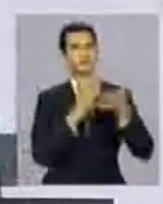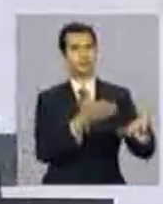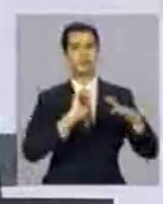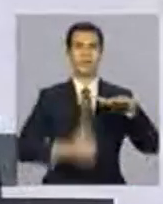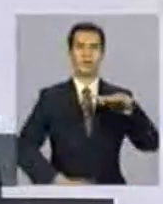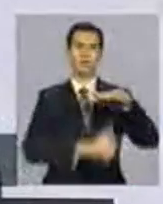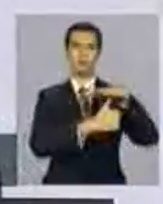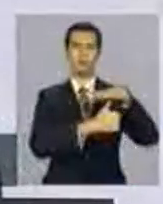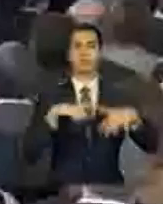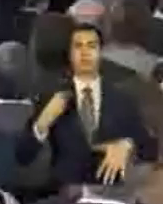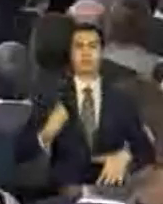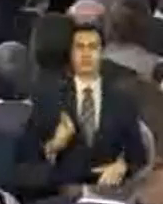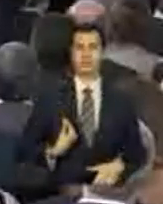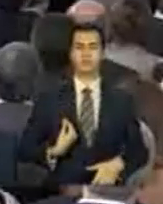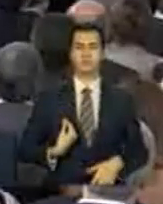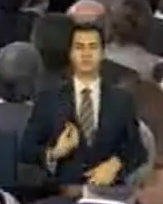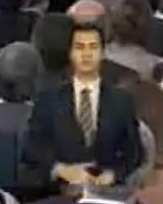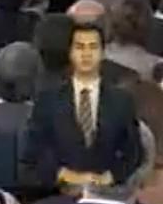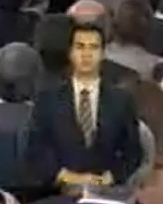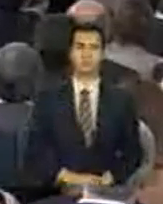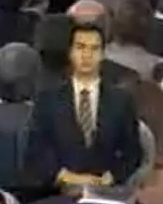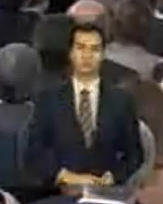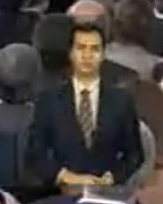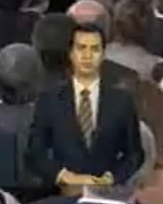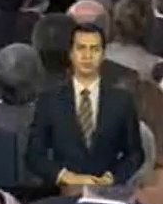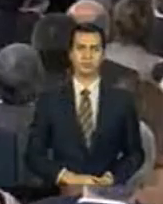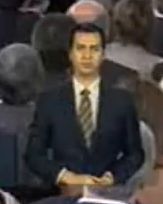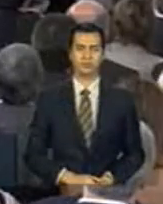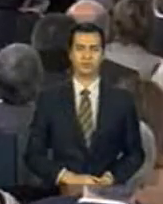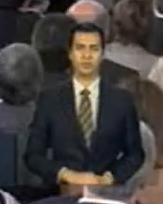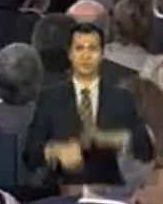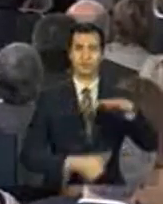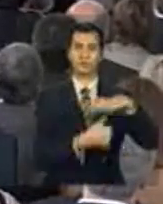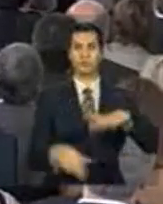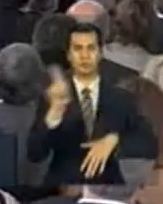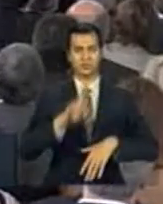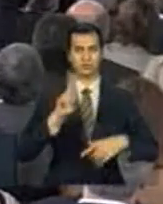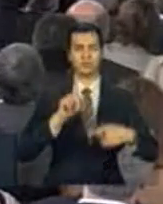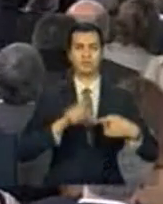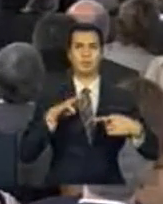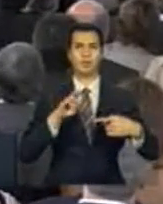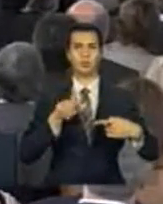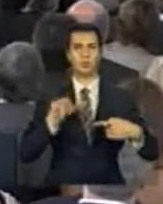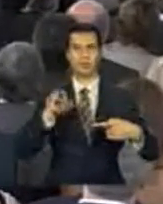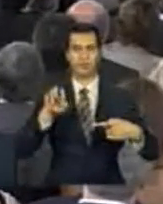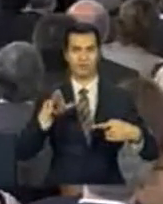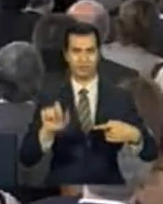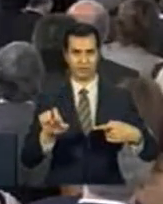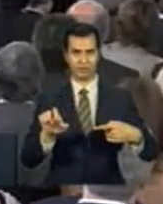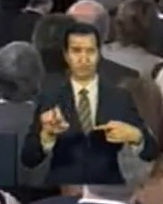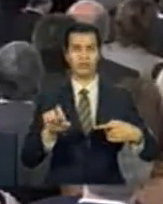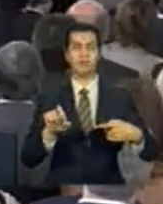aqui presentes e as senhoras reitoras, minha cara Emanuele Graciosa Pereira, por